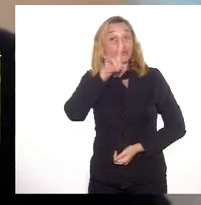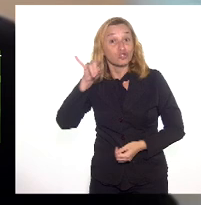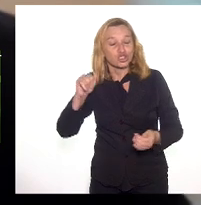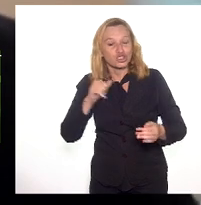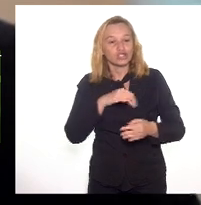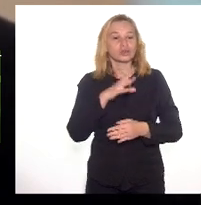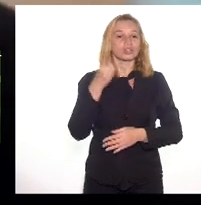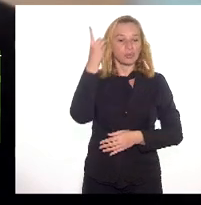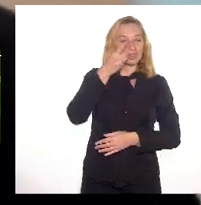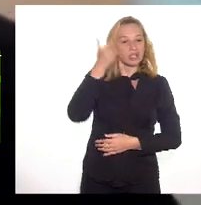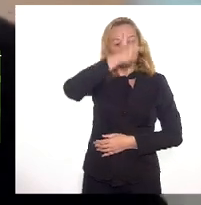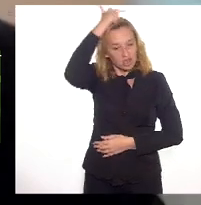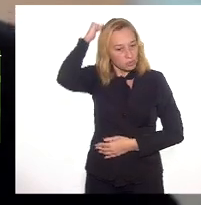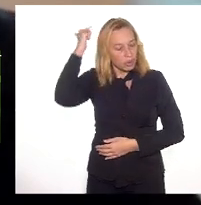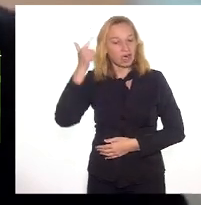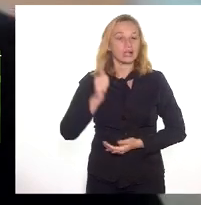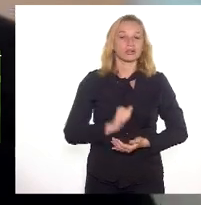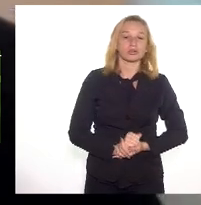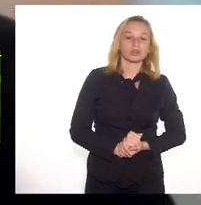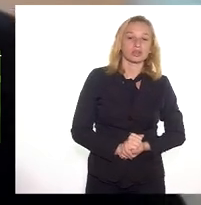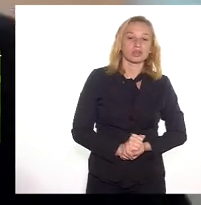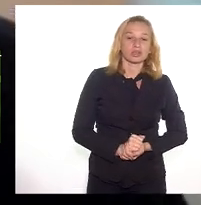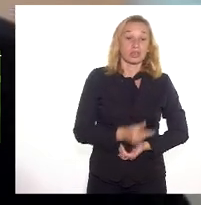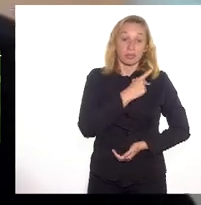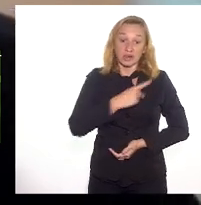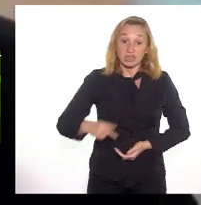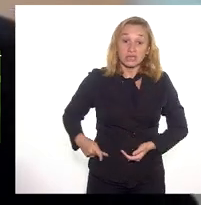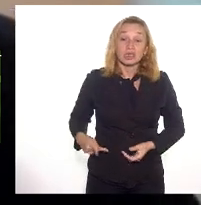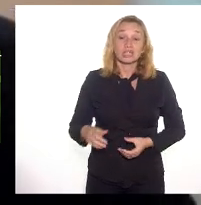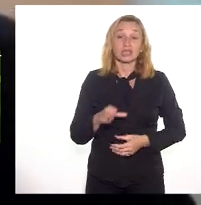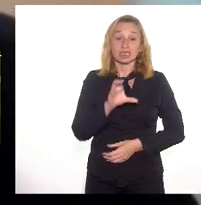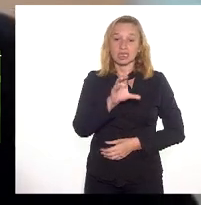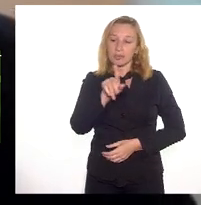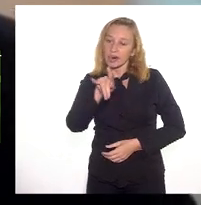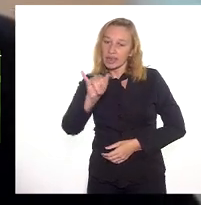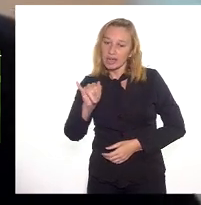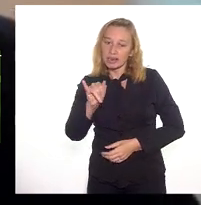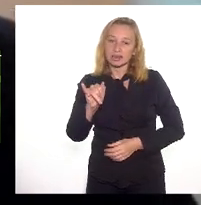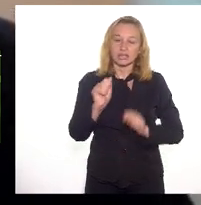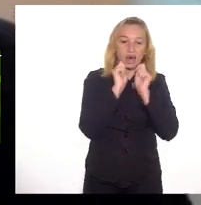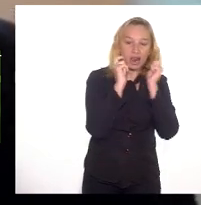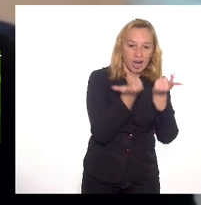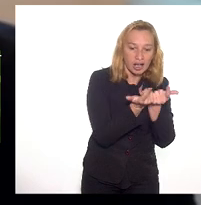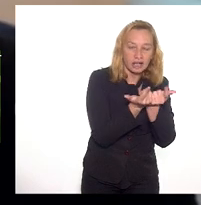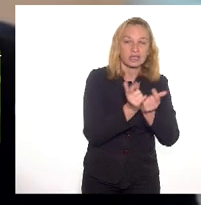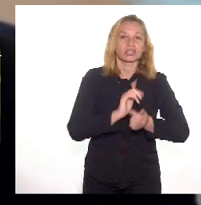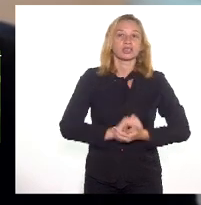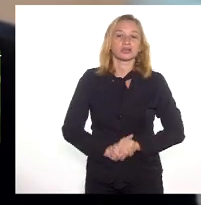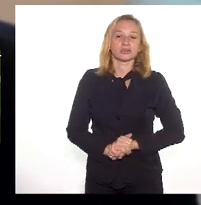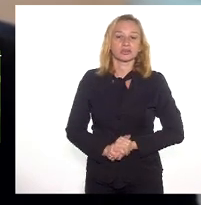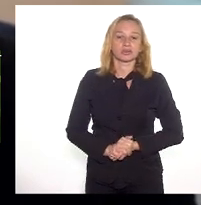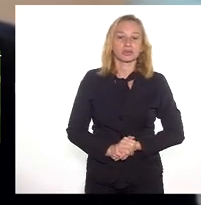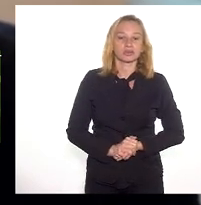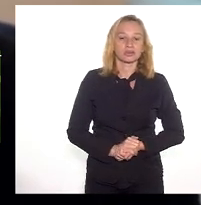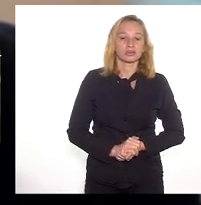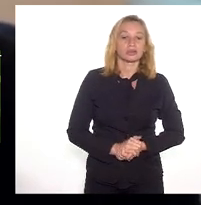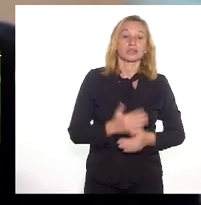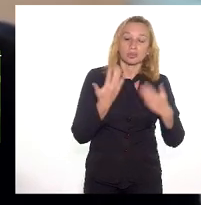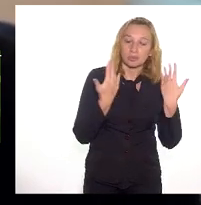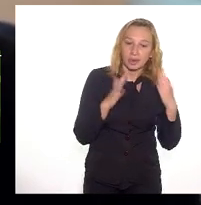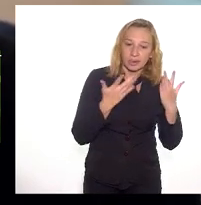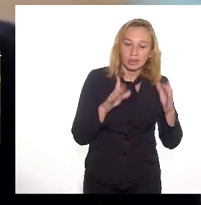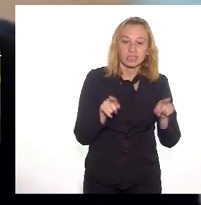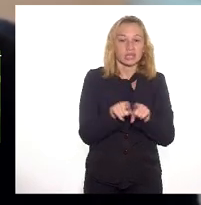deputado Luiz Paulo Correia da Rocha, presidente da CPI da Alerj. Gostaria também de fazer uma saudação aos